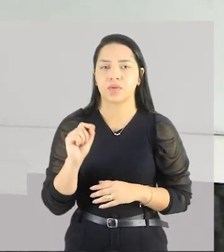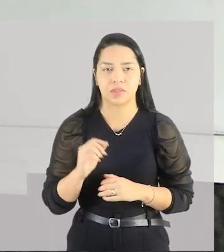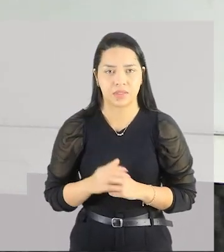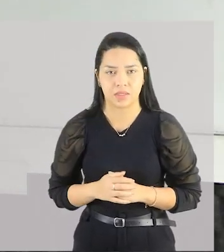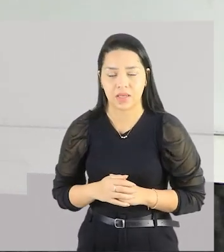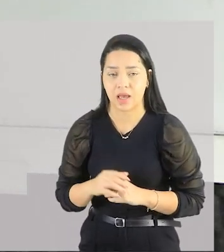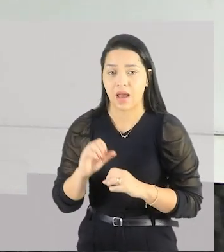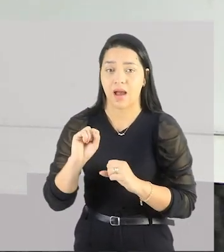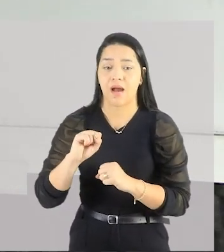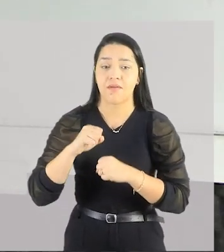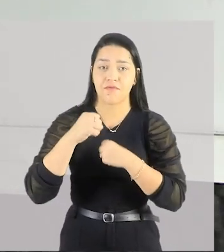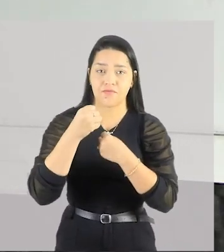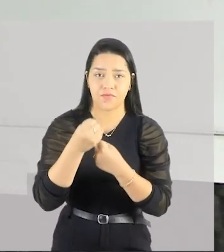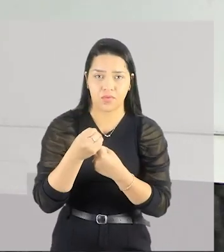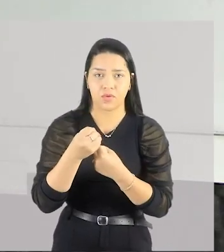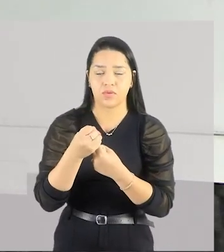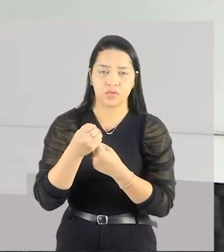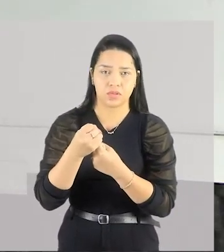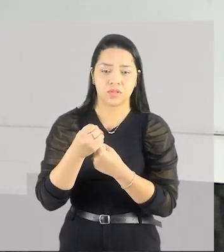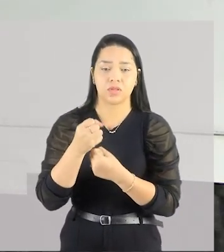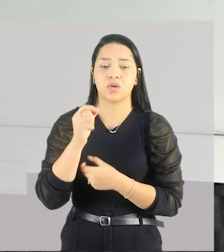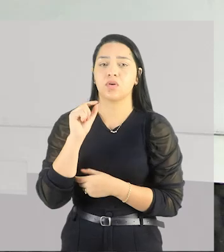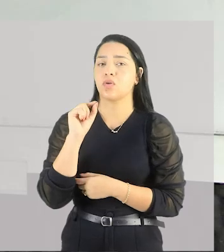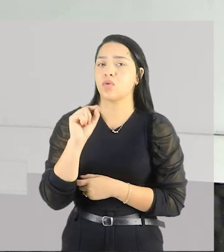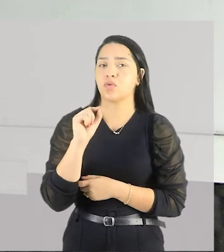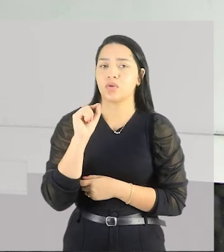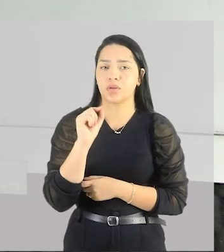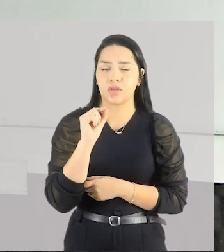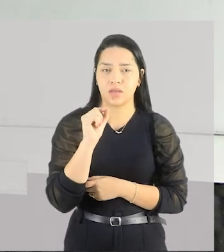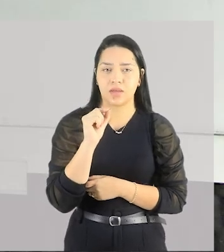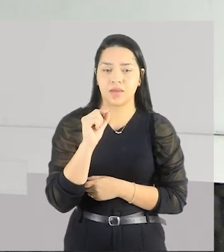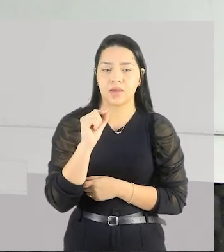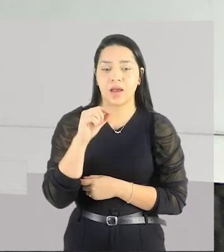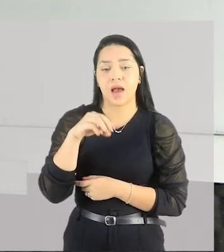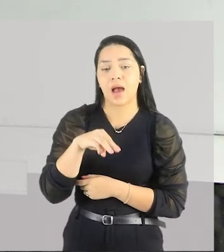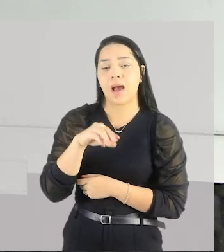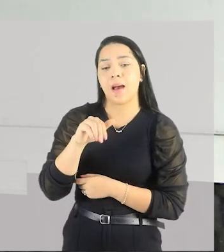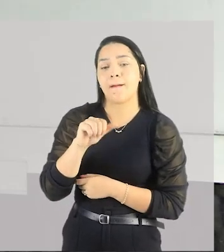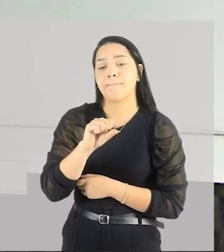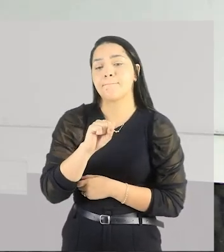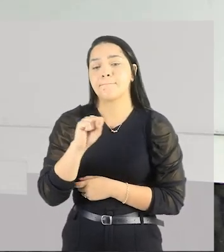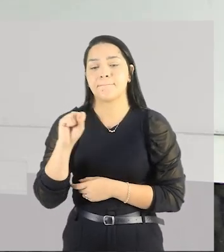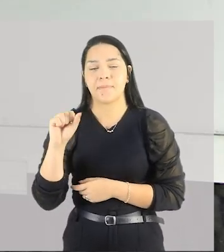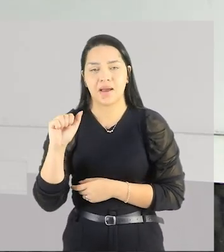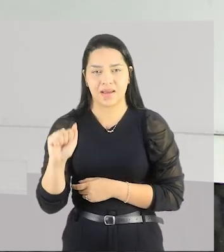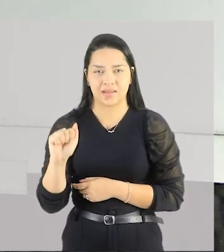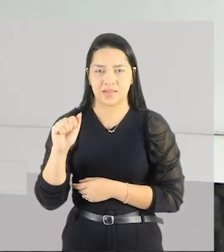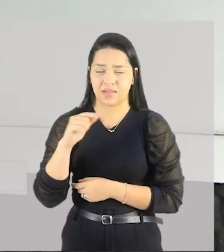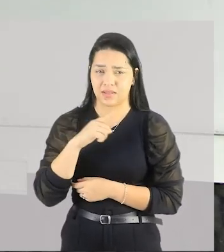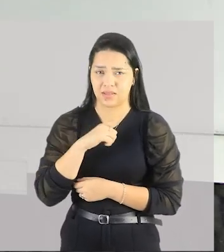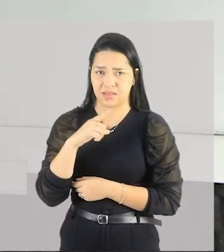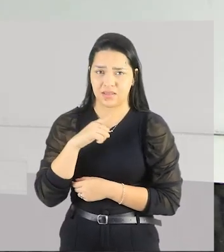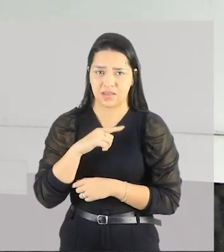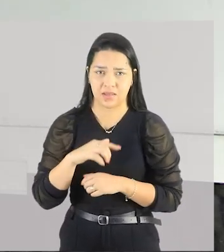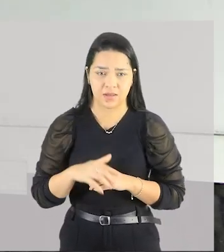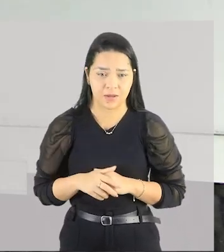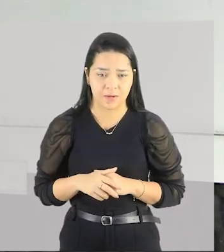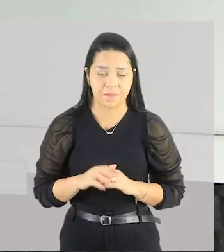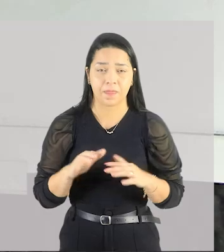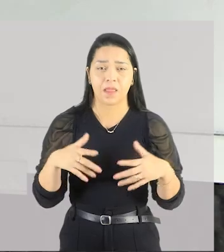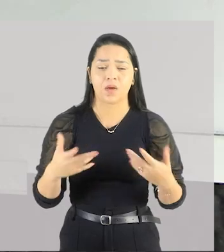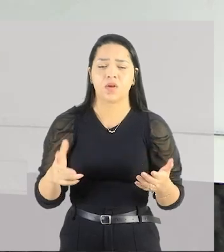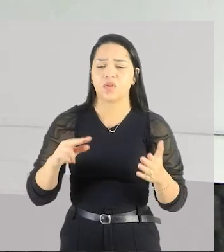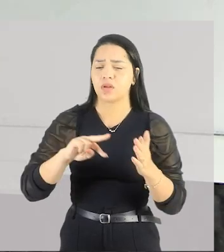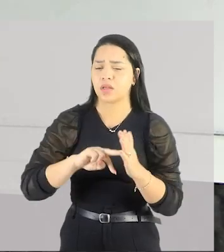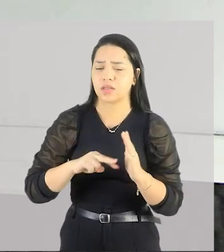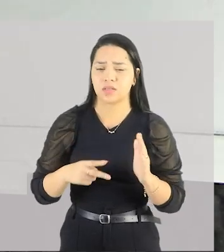tem que analisar, né? Em algumas questões anteriores, tá? Eu comentei com vocês o seguinte, foram até